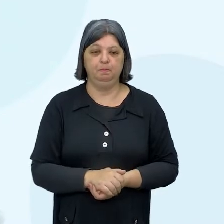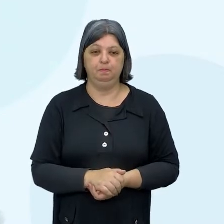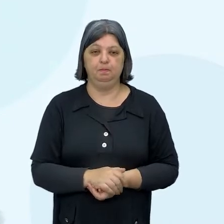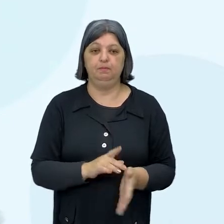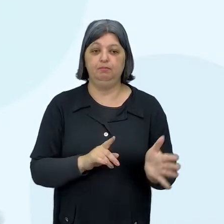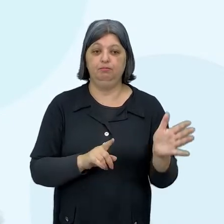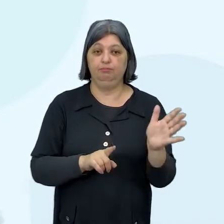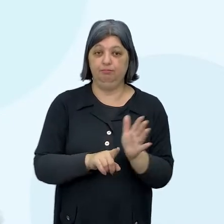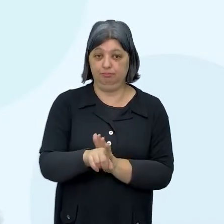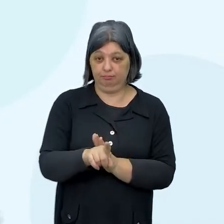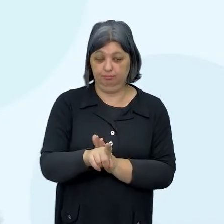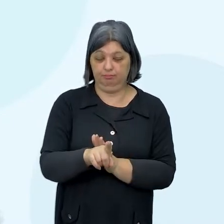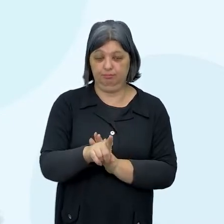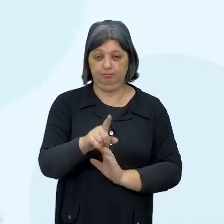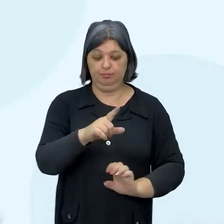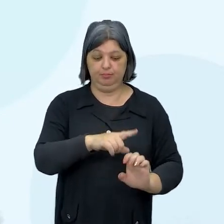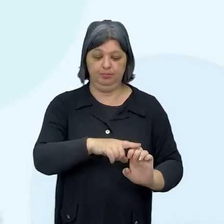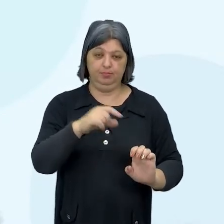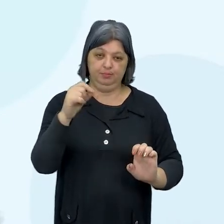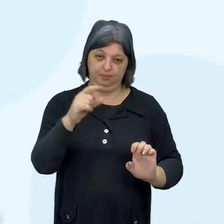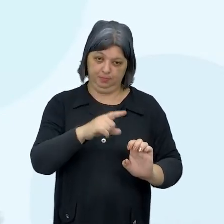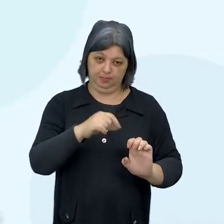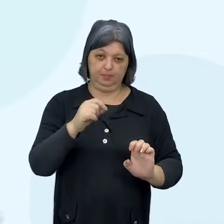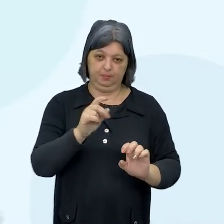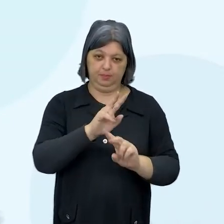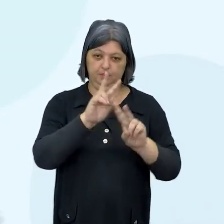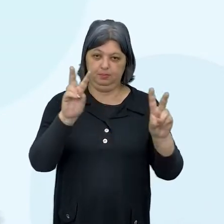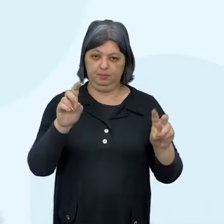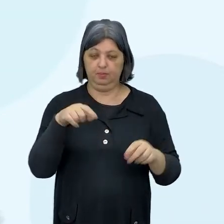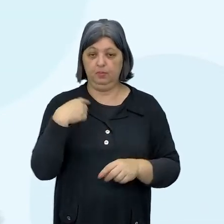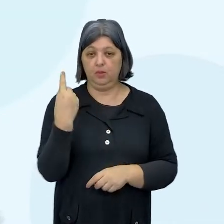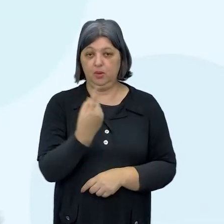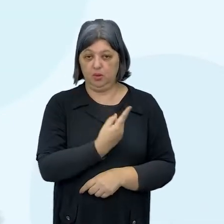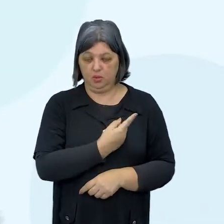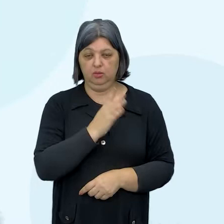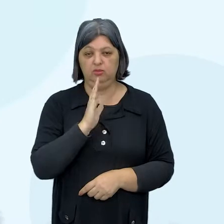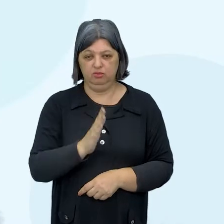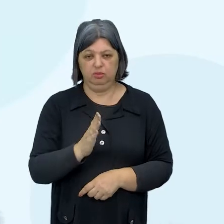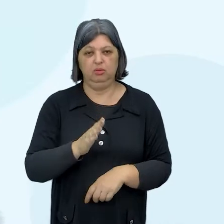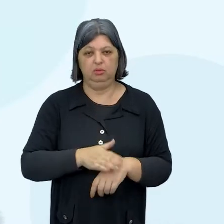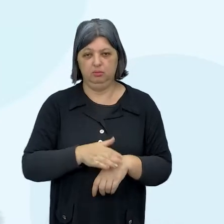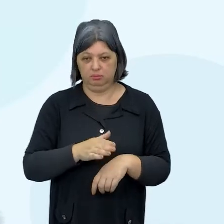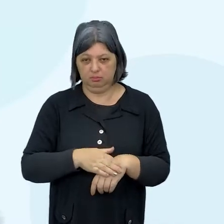questão do empreendedorismo, como nós já